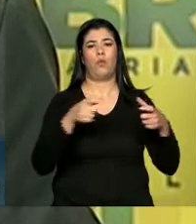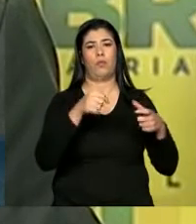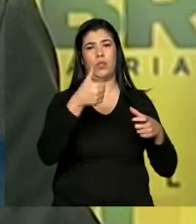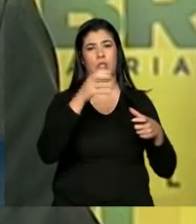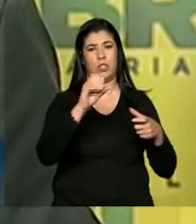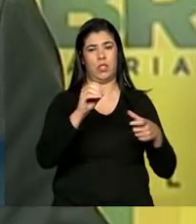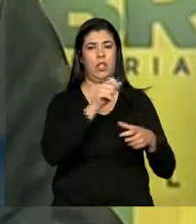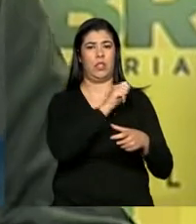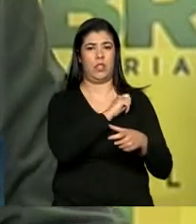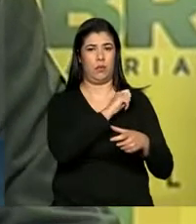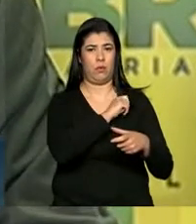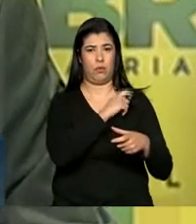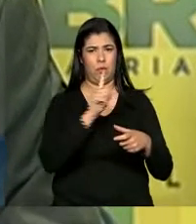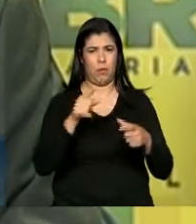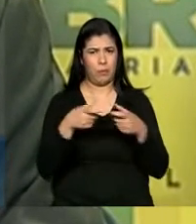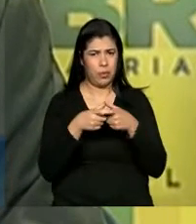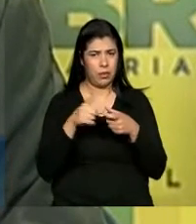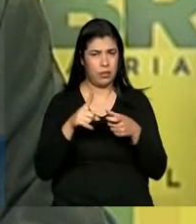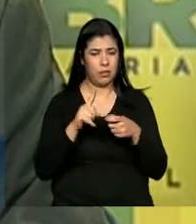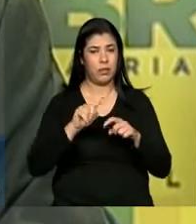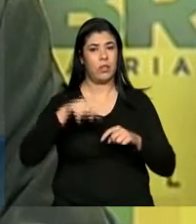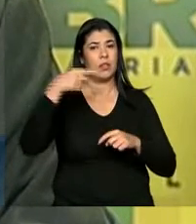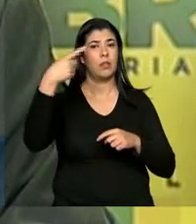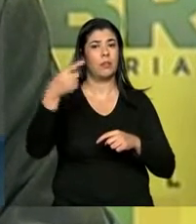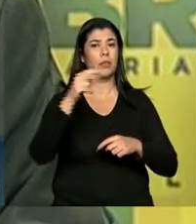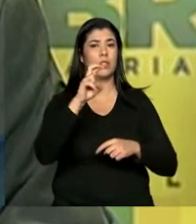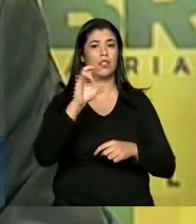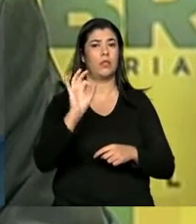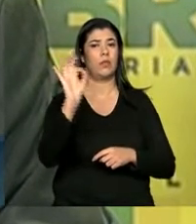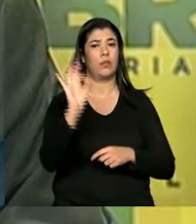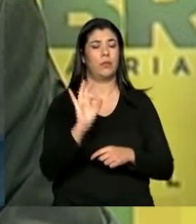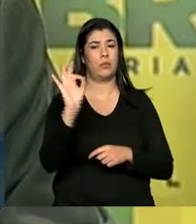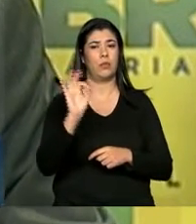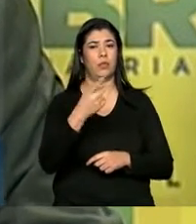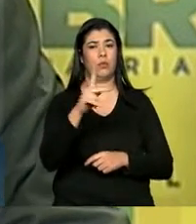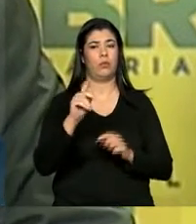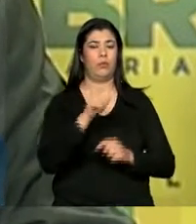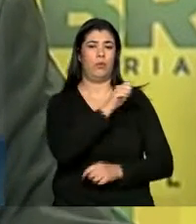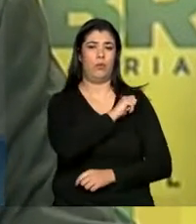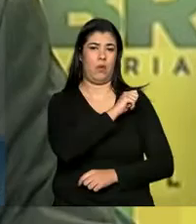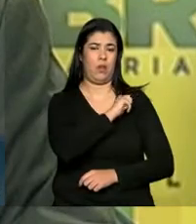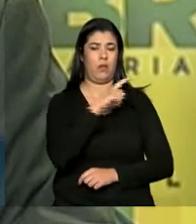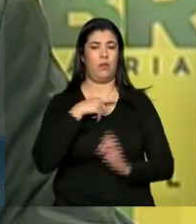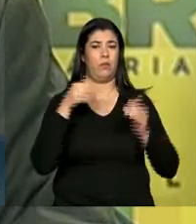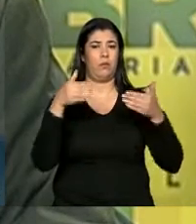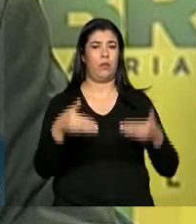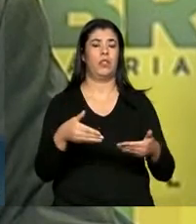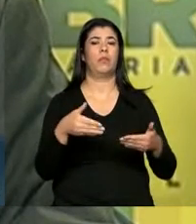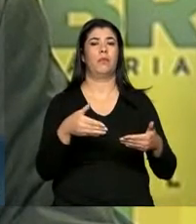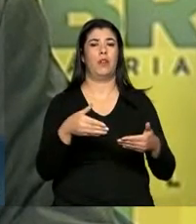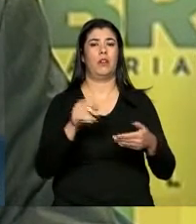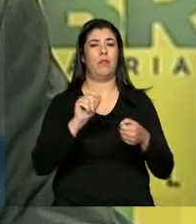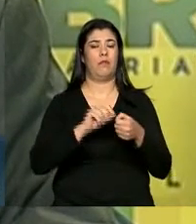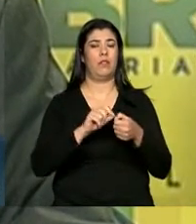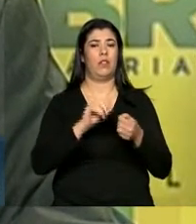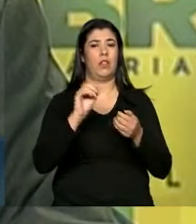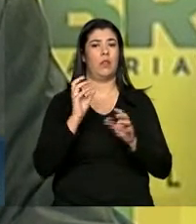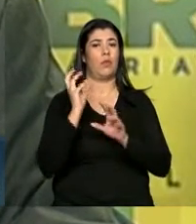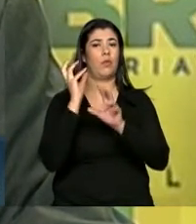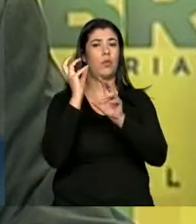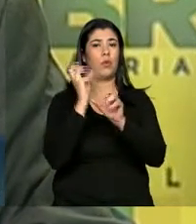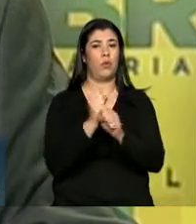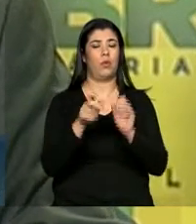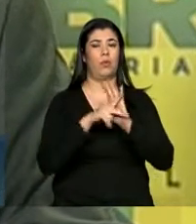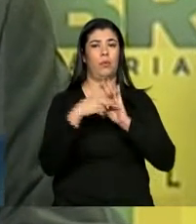muito pequenas, e depois, pelo menos 50% dos seus alunos participaram, têm notas